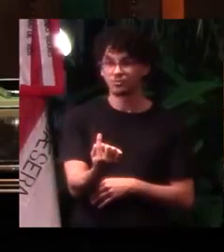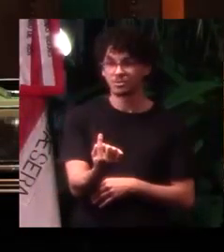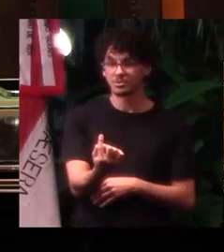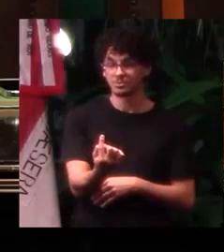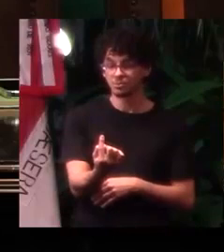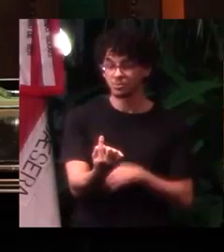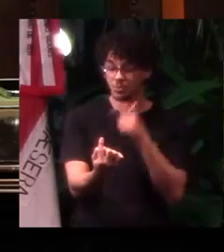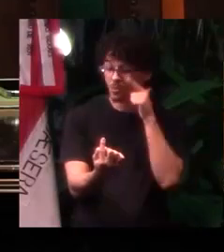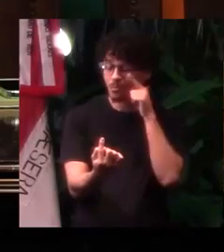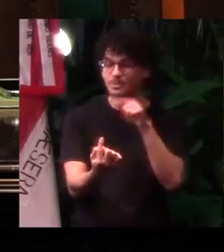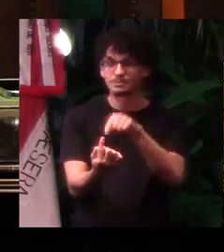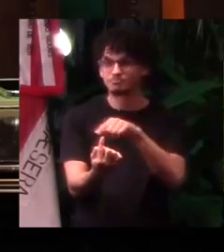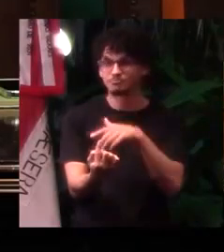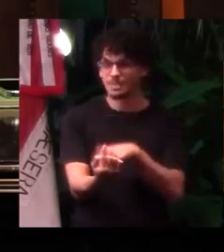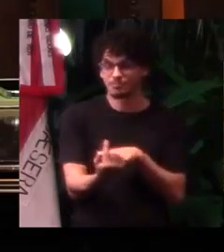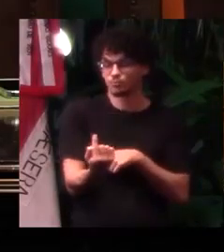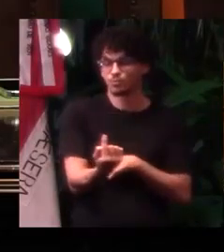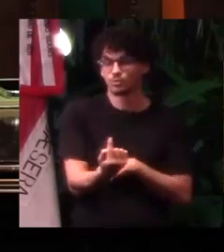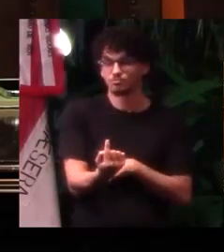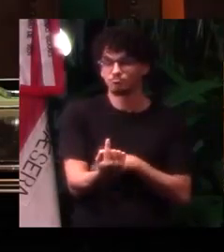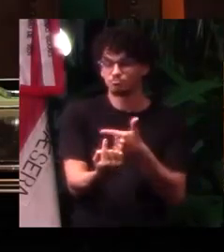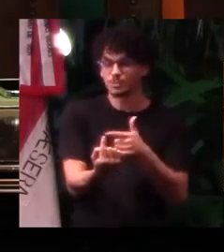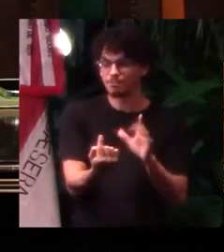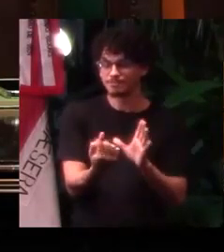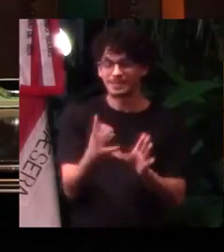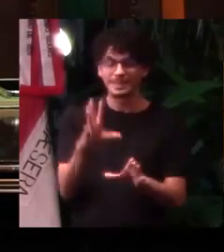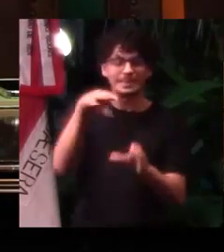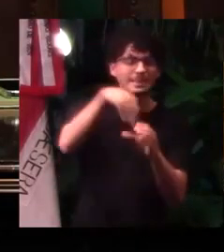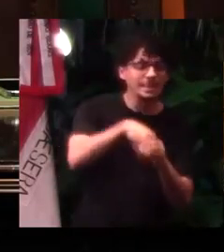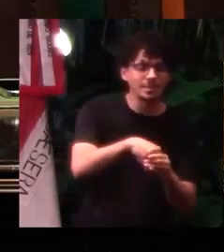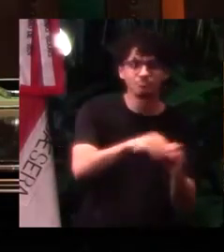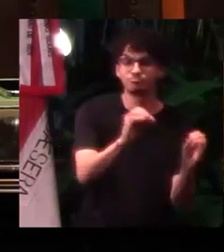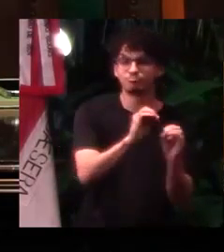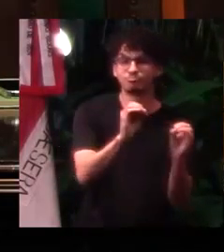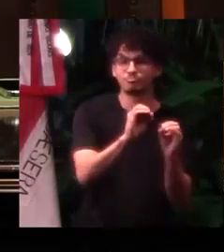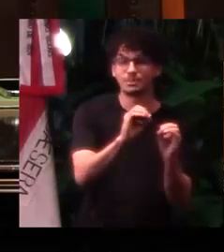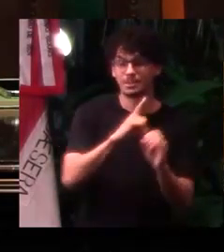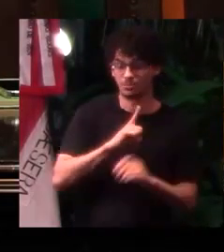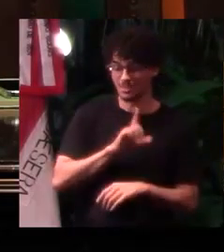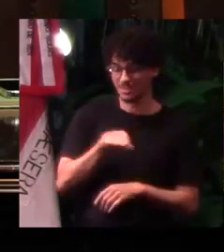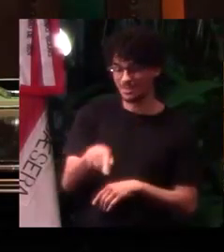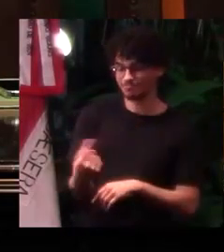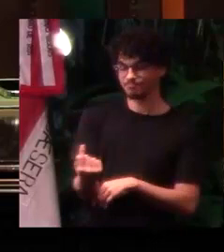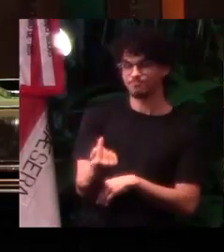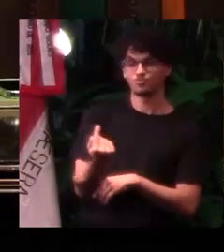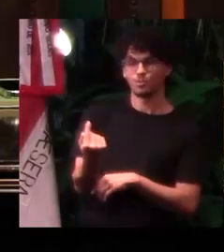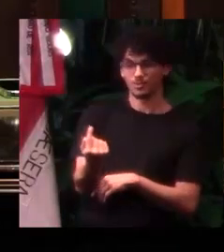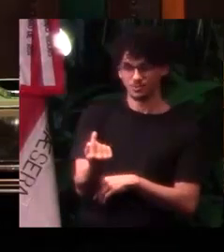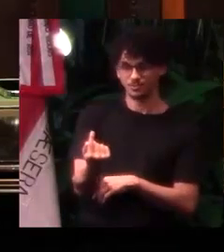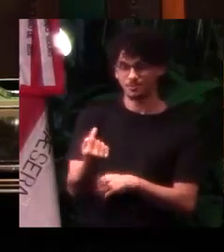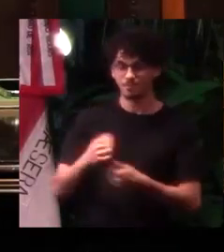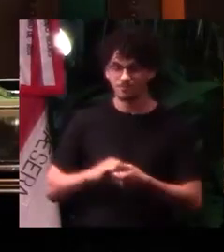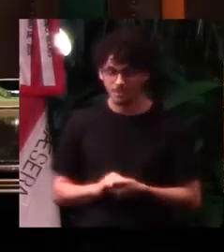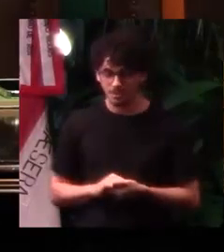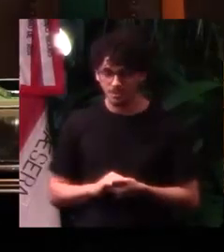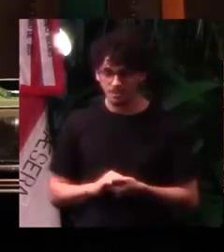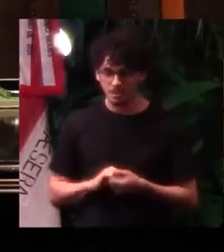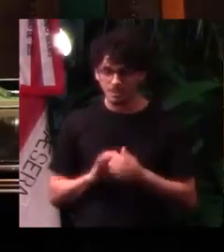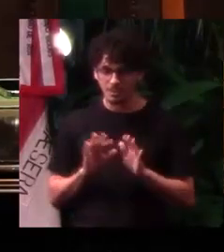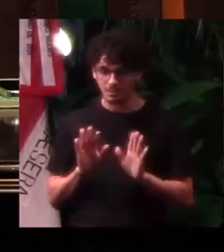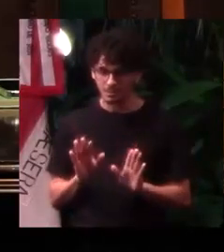não sai dele, né? Mais. Ele está ali lançado. Mas, ao mesmo